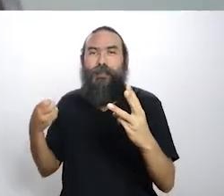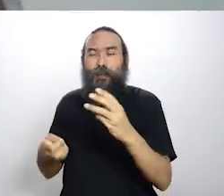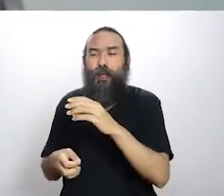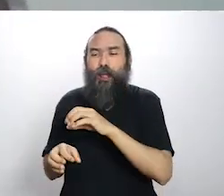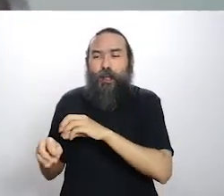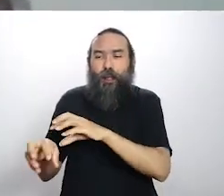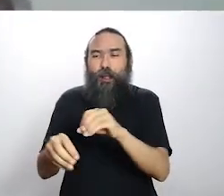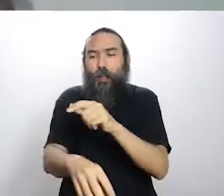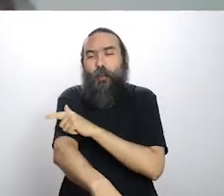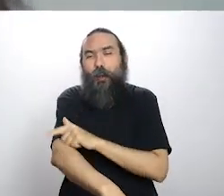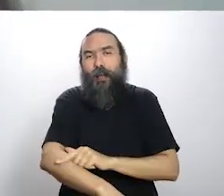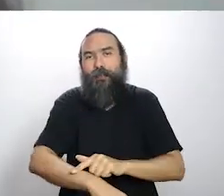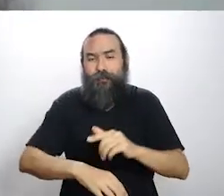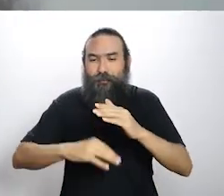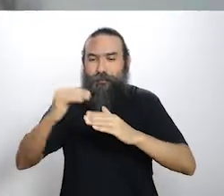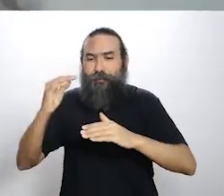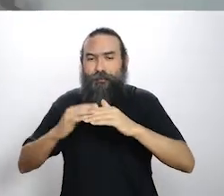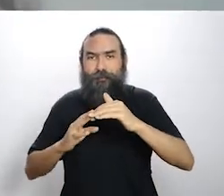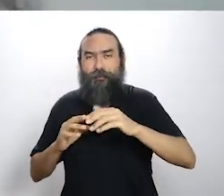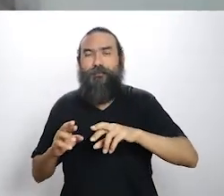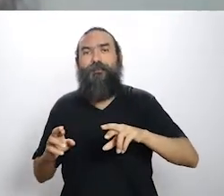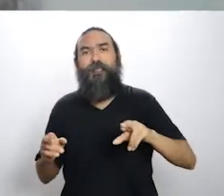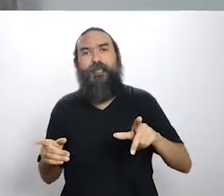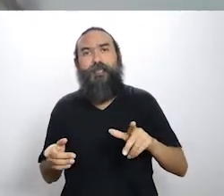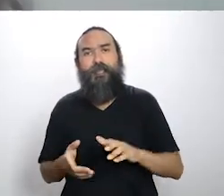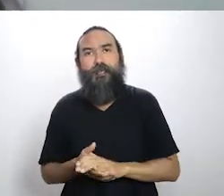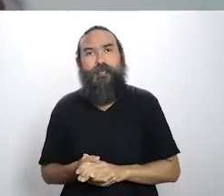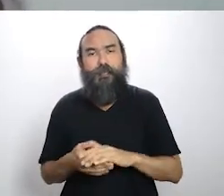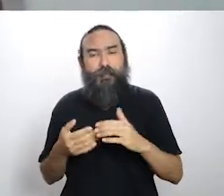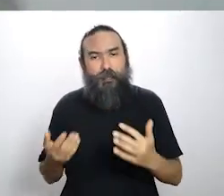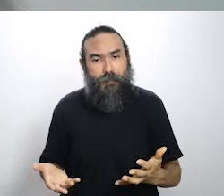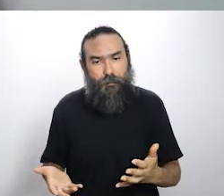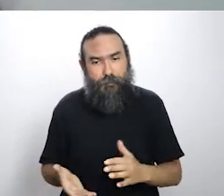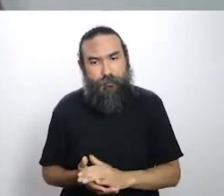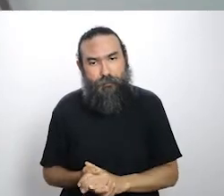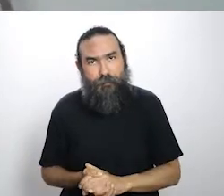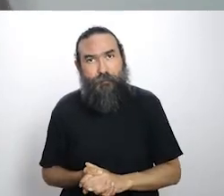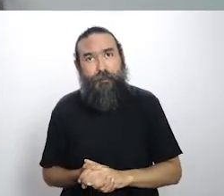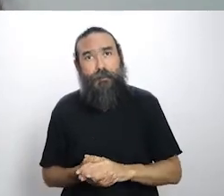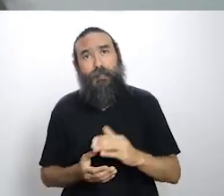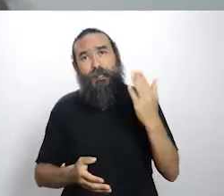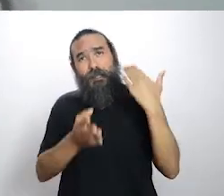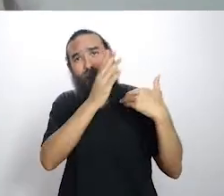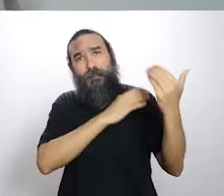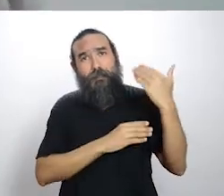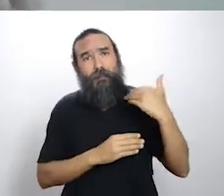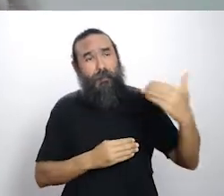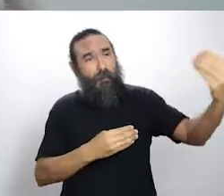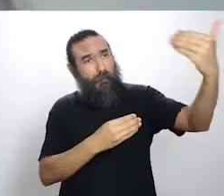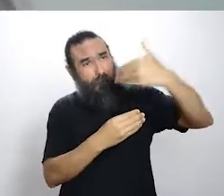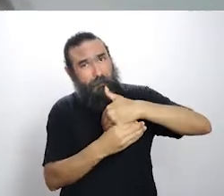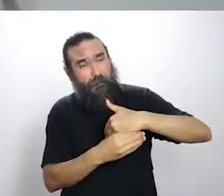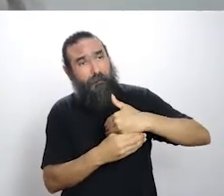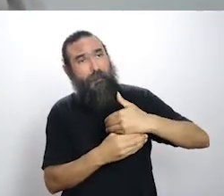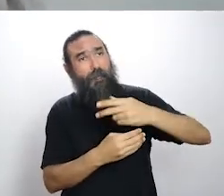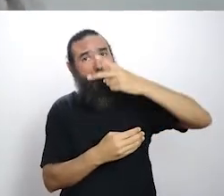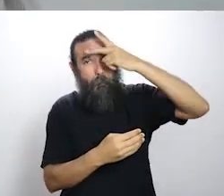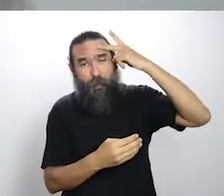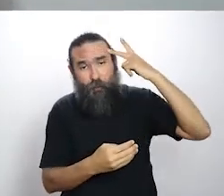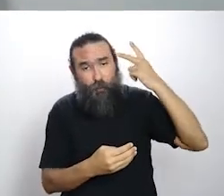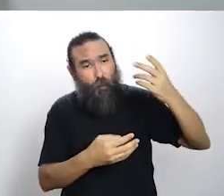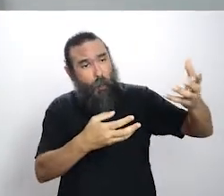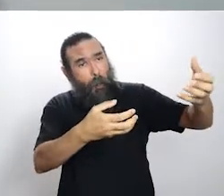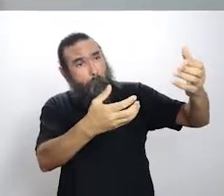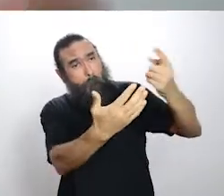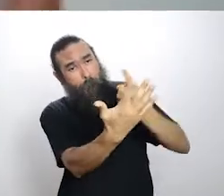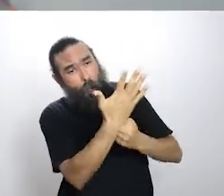passado, nós chegamos a receber várias delegações que trouxeram projetos pedagógicos, nos apresentavam e diziam: